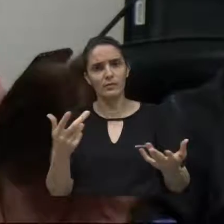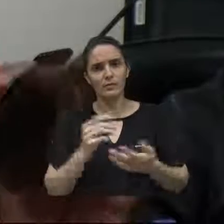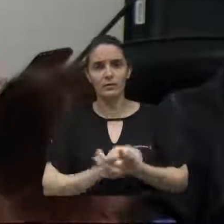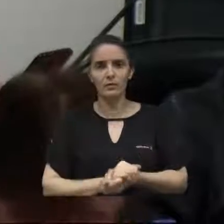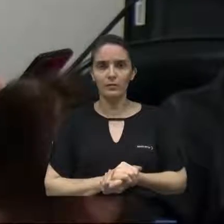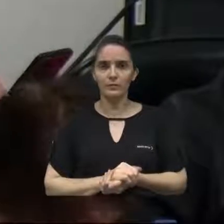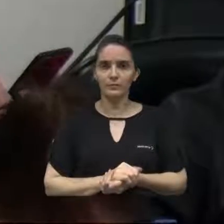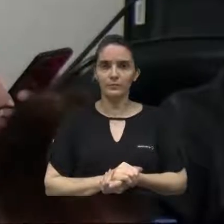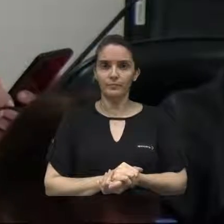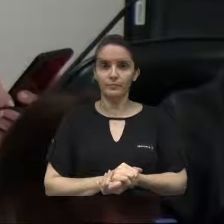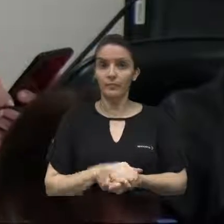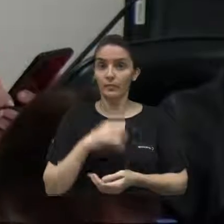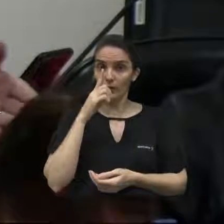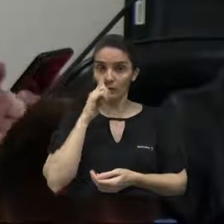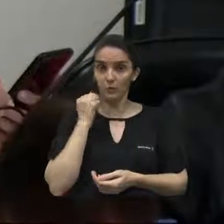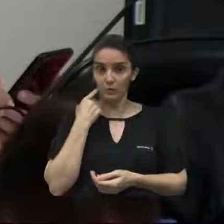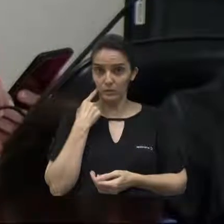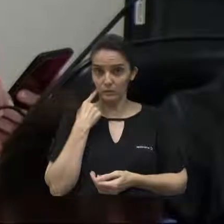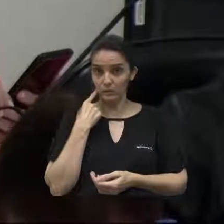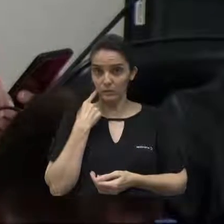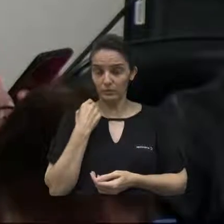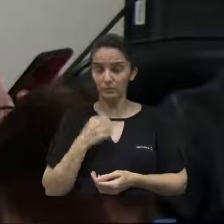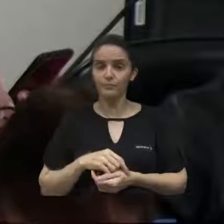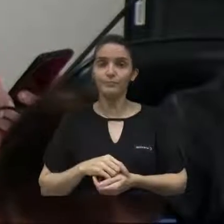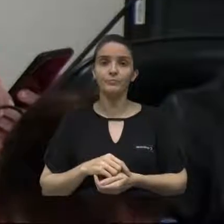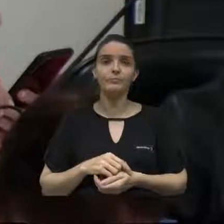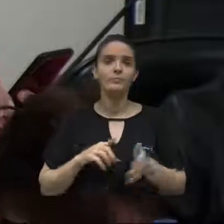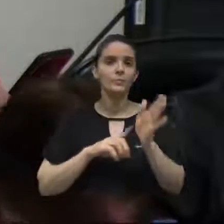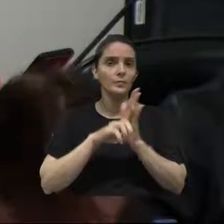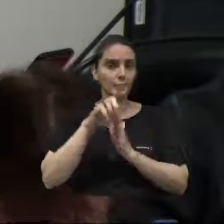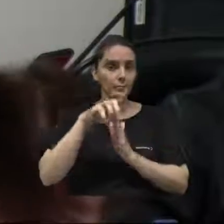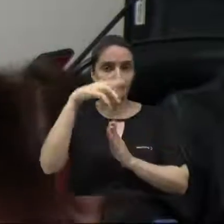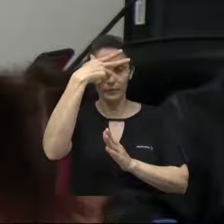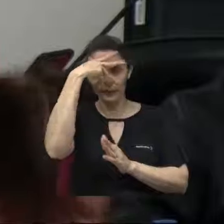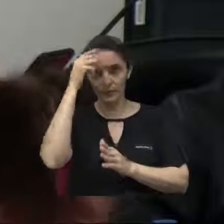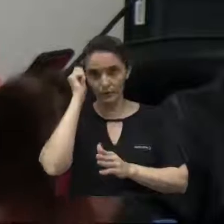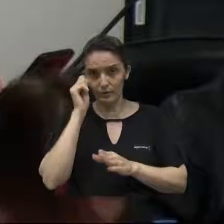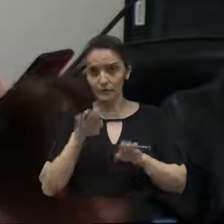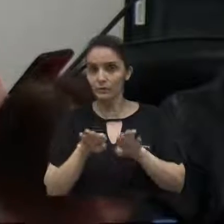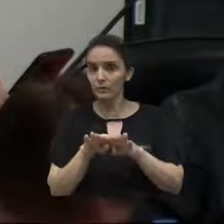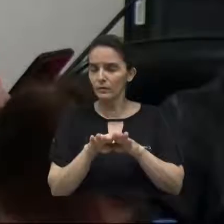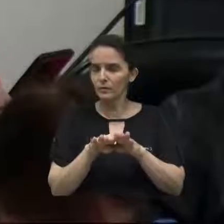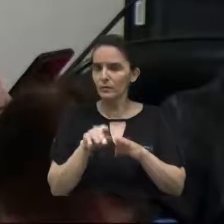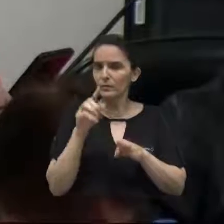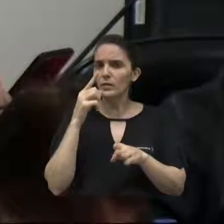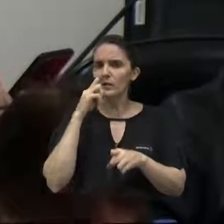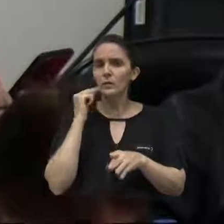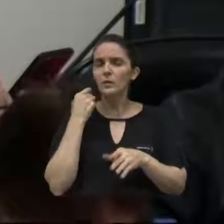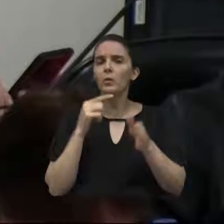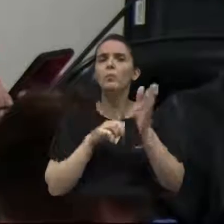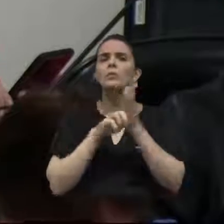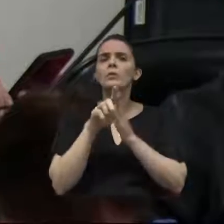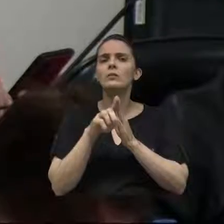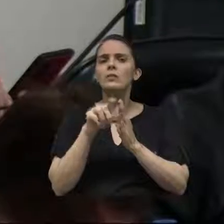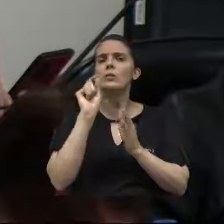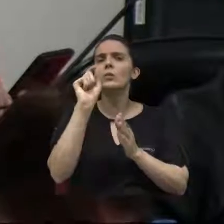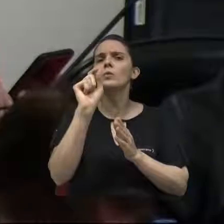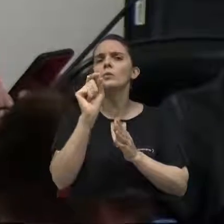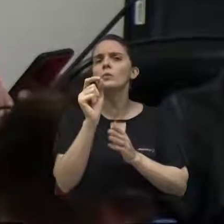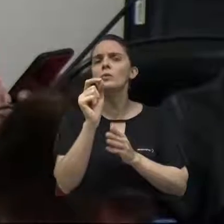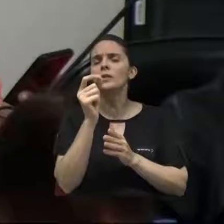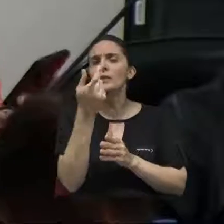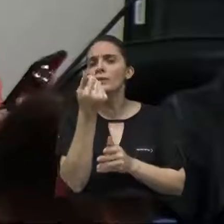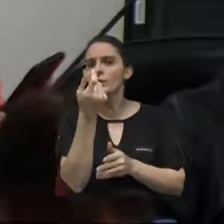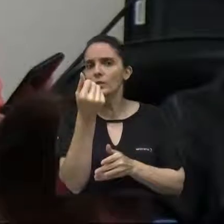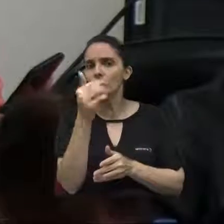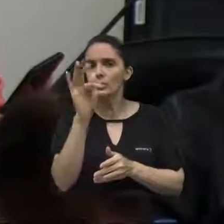E tem um requerimento que, se não foi lido enquanto eu não estava aqui, vai ser lido, perguntando o que é feito com o dinheiro do